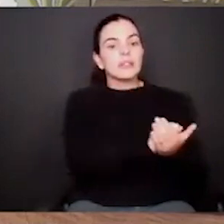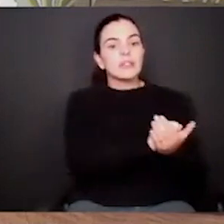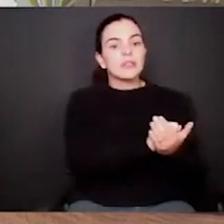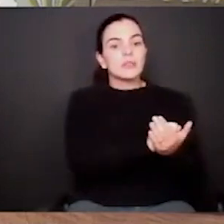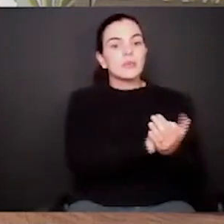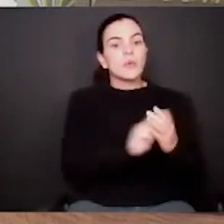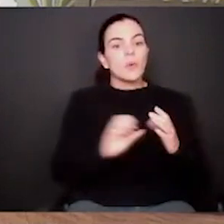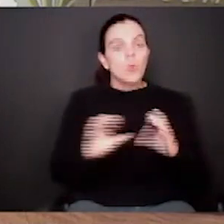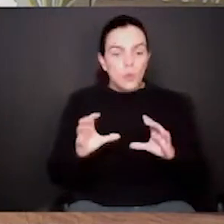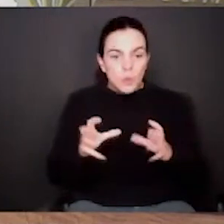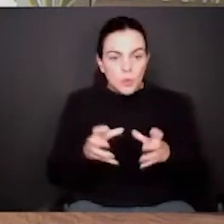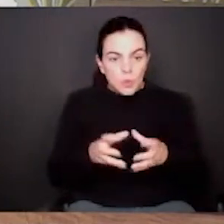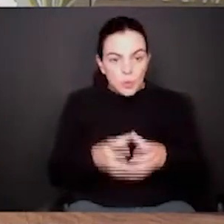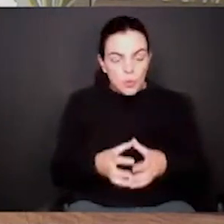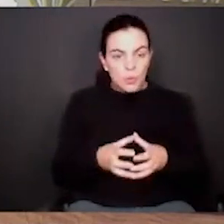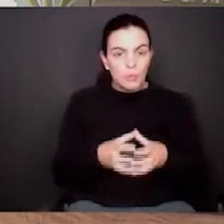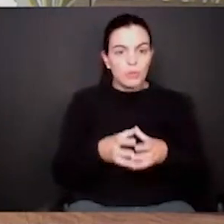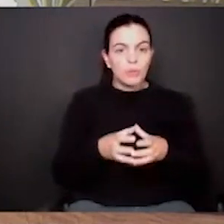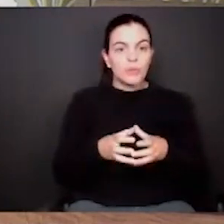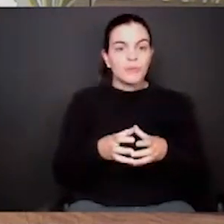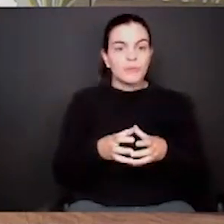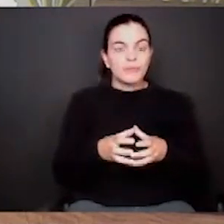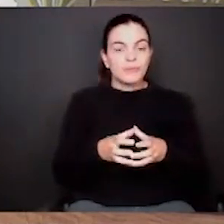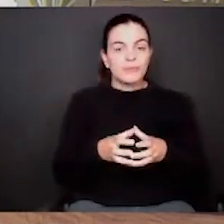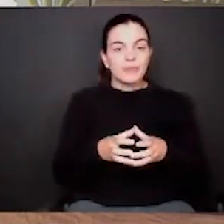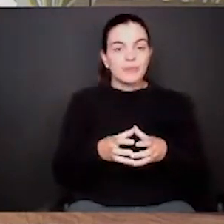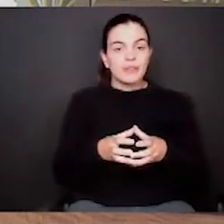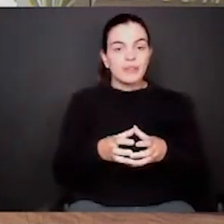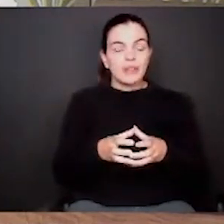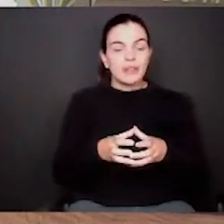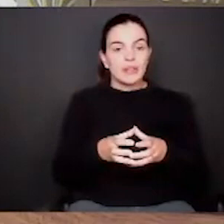originário que se manifesta num período